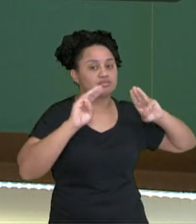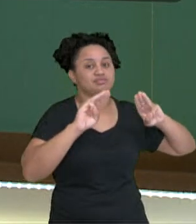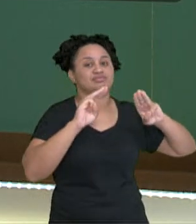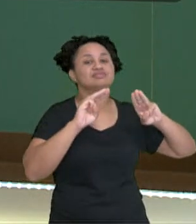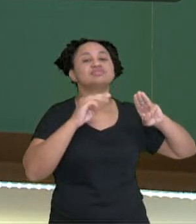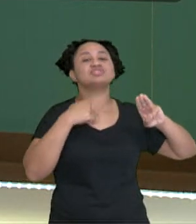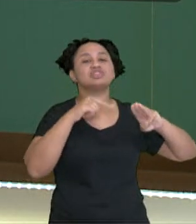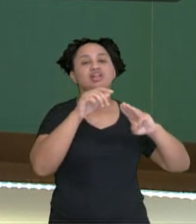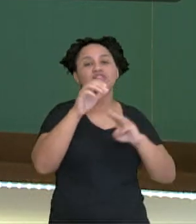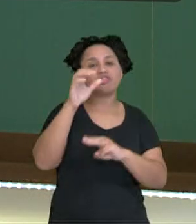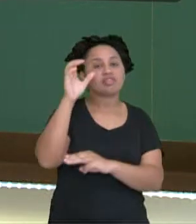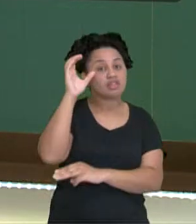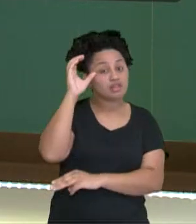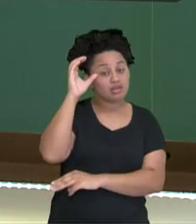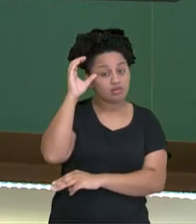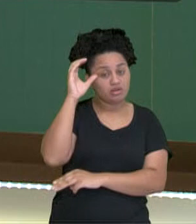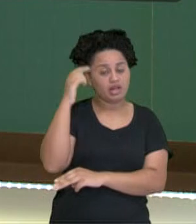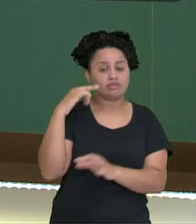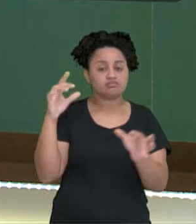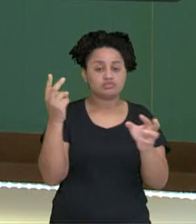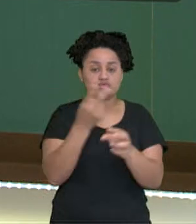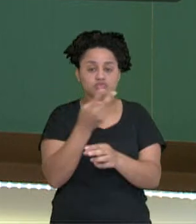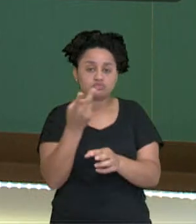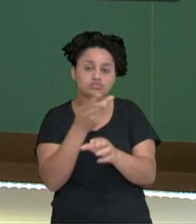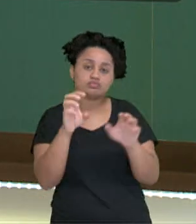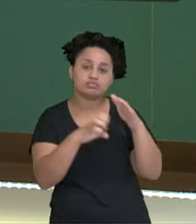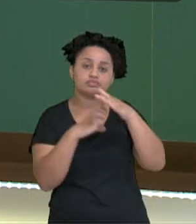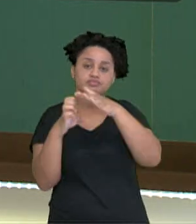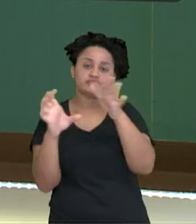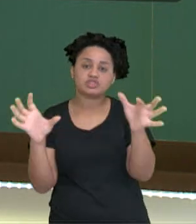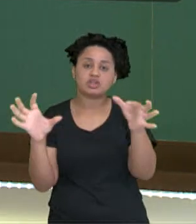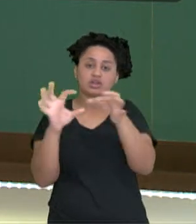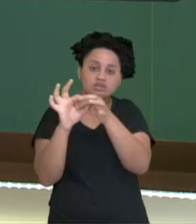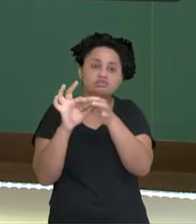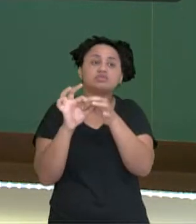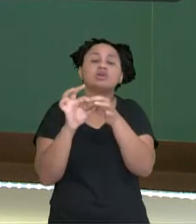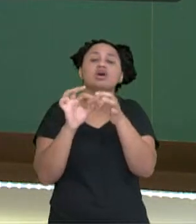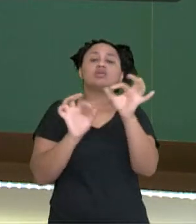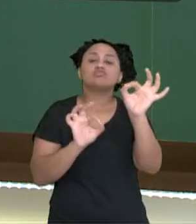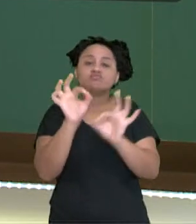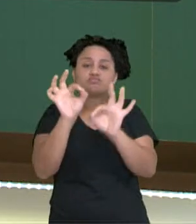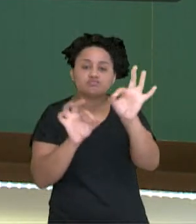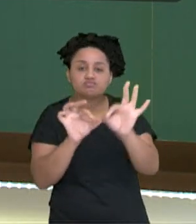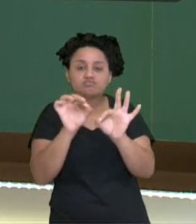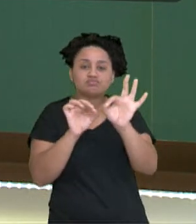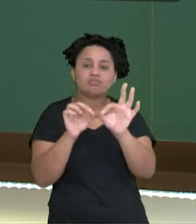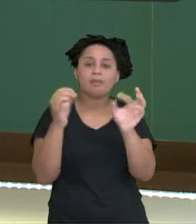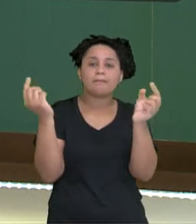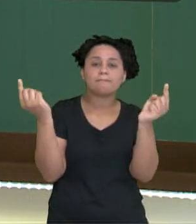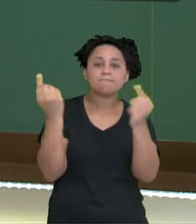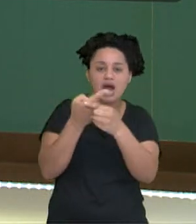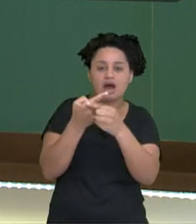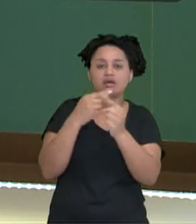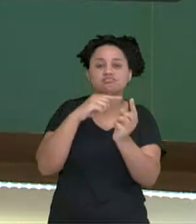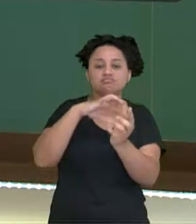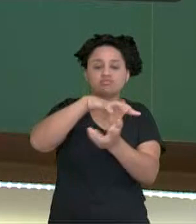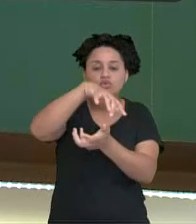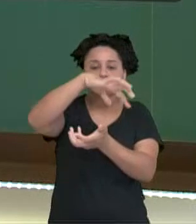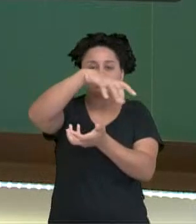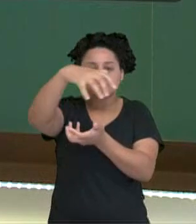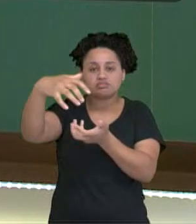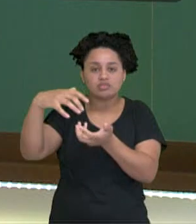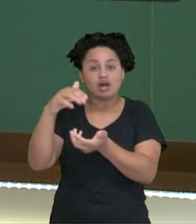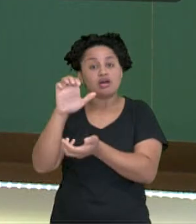cyber marketing, tá? E as duas coreanas organizaram essa competição mundial de